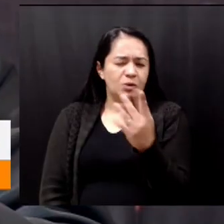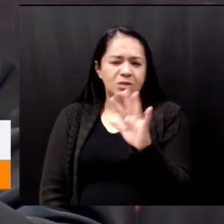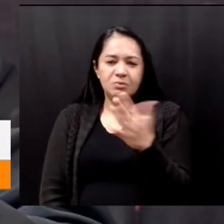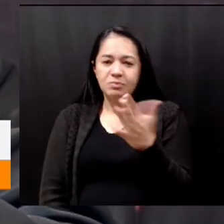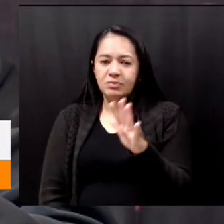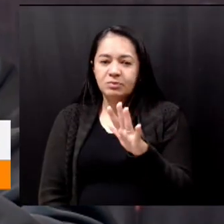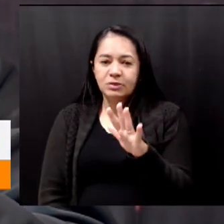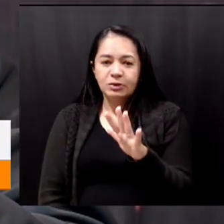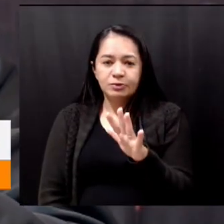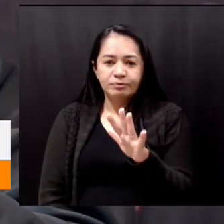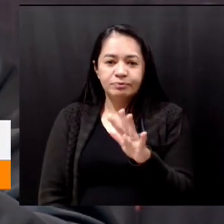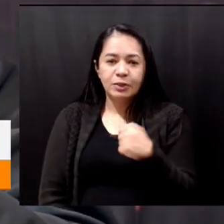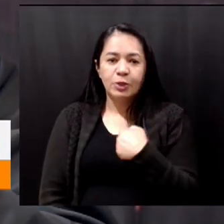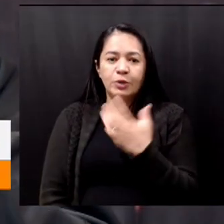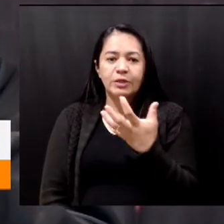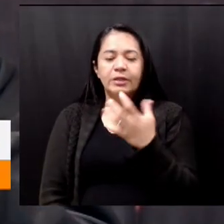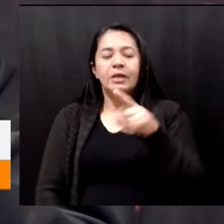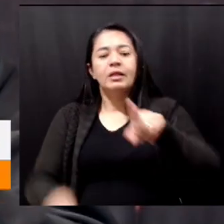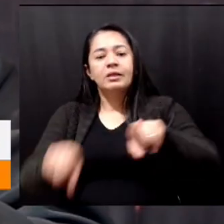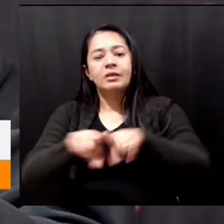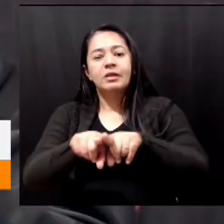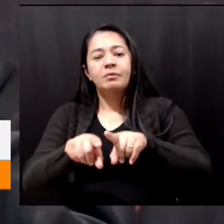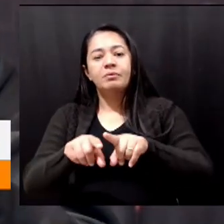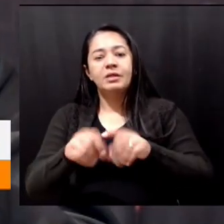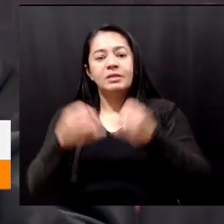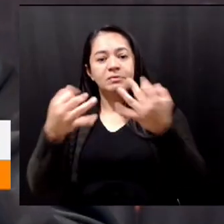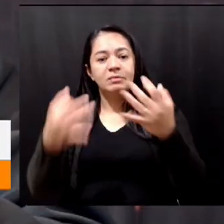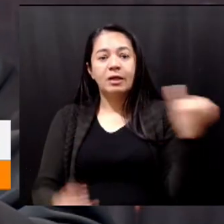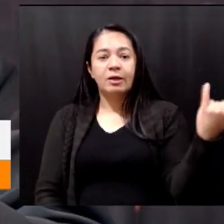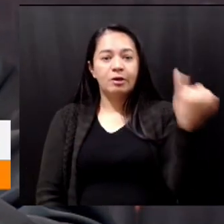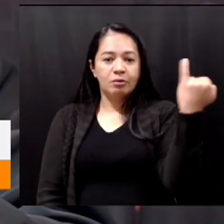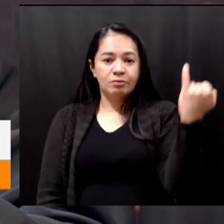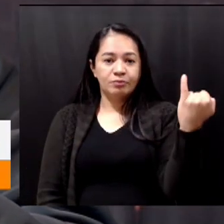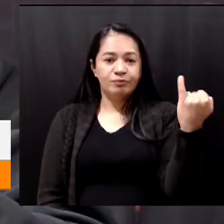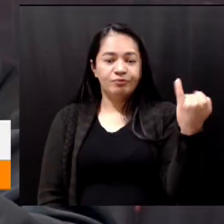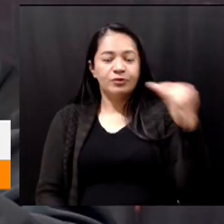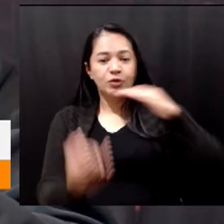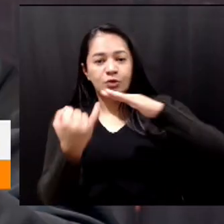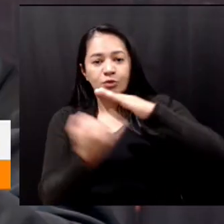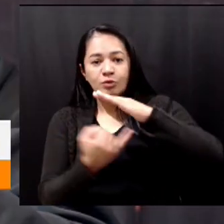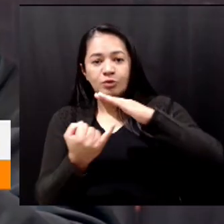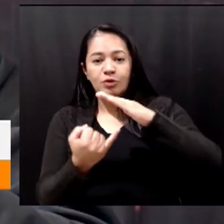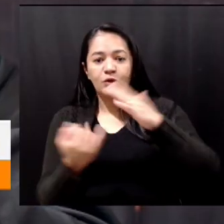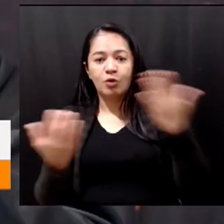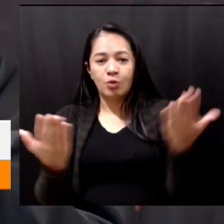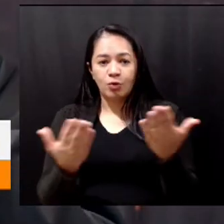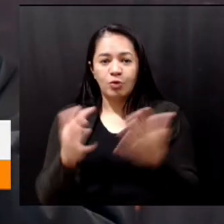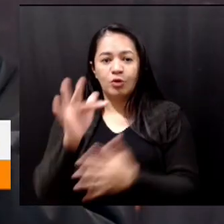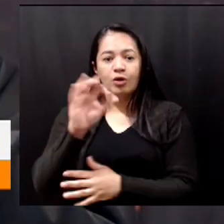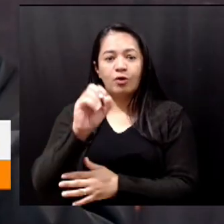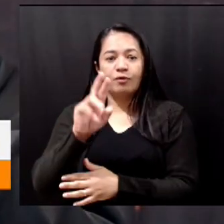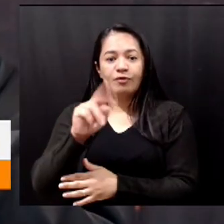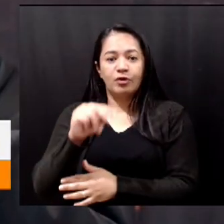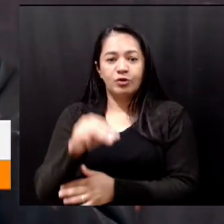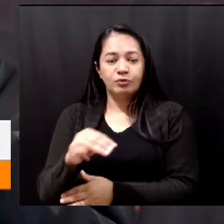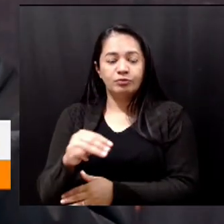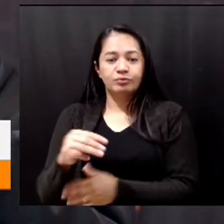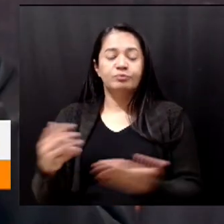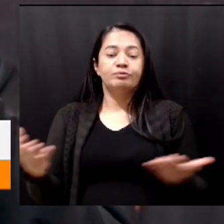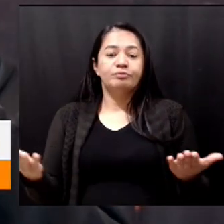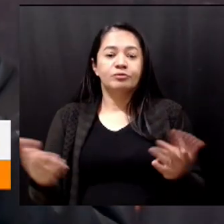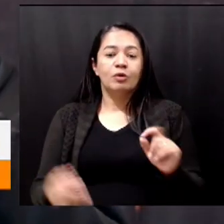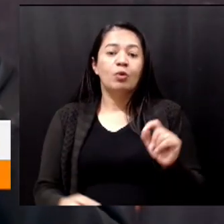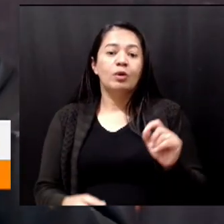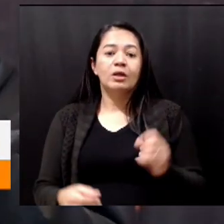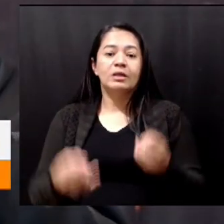também reforçar aqui a importância da Fundação Fórum, hoje presidida pelo Eduardo Gurgel, que trouxe, a Fundação Fórum, ela